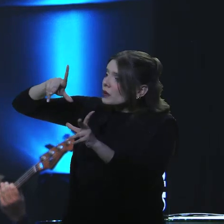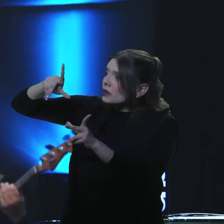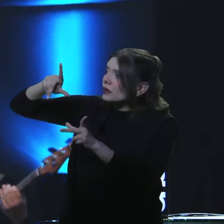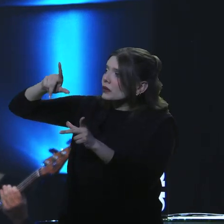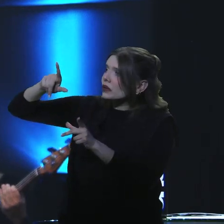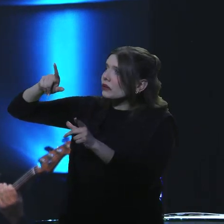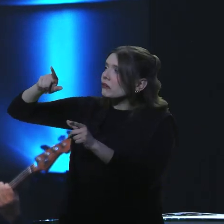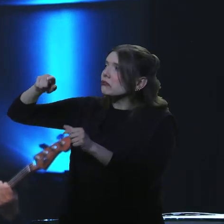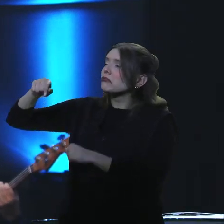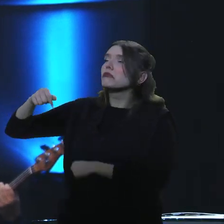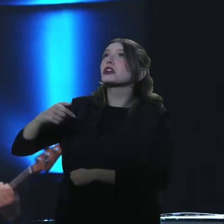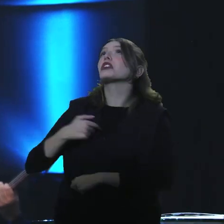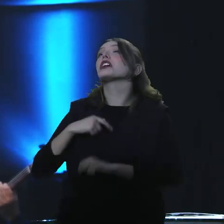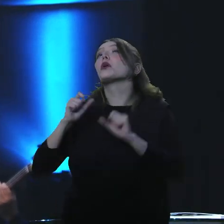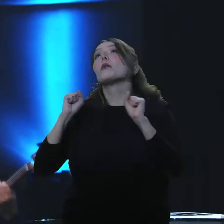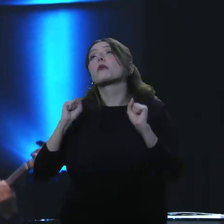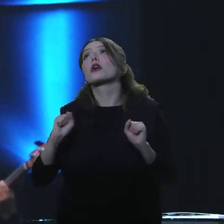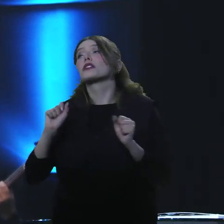minha parte nisso?